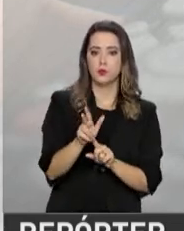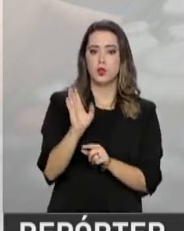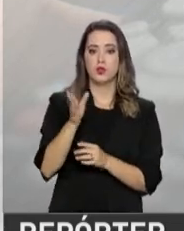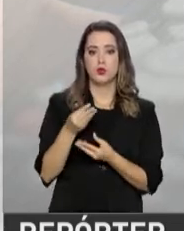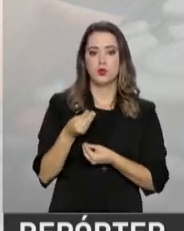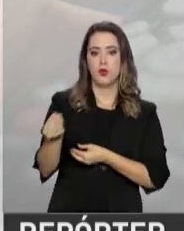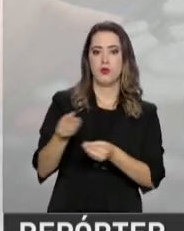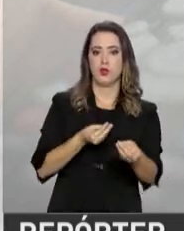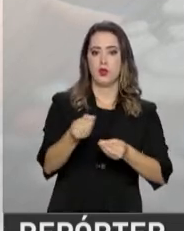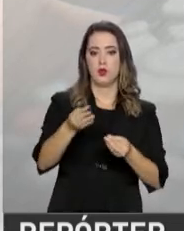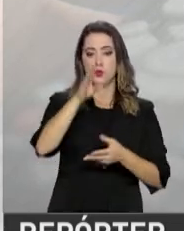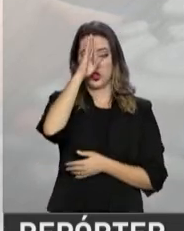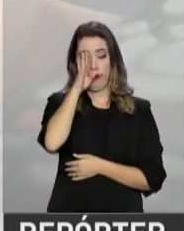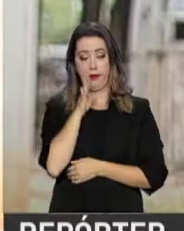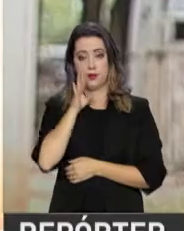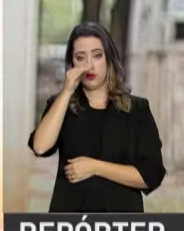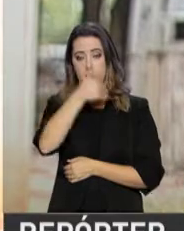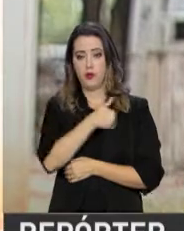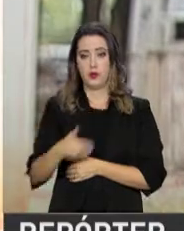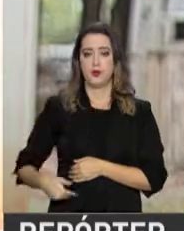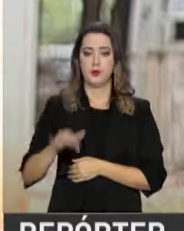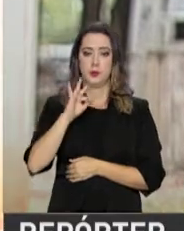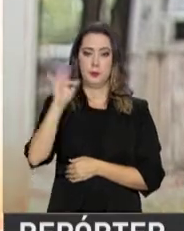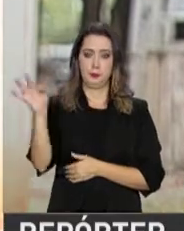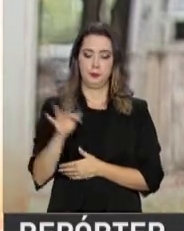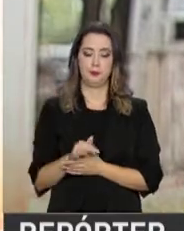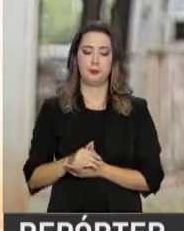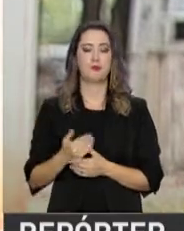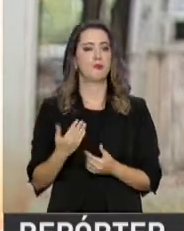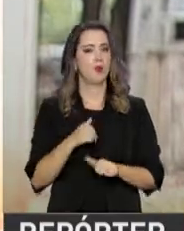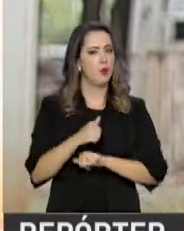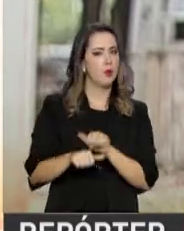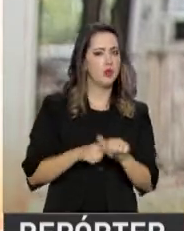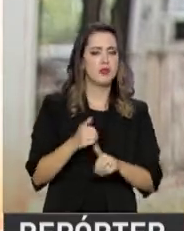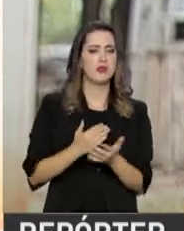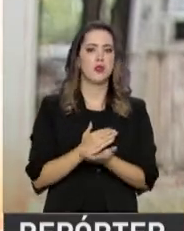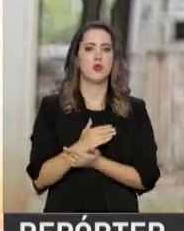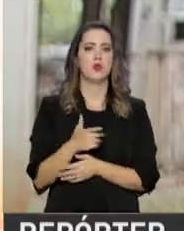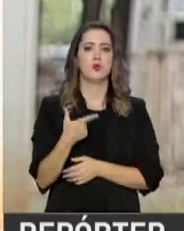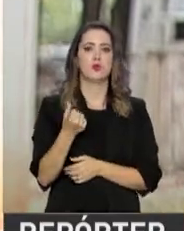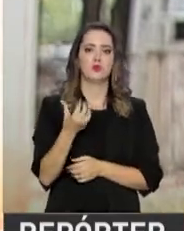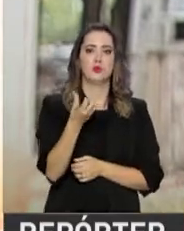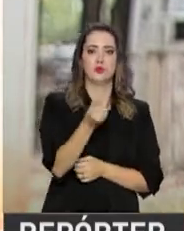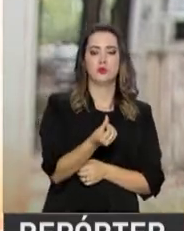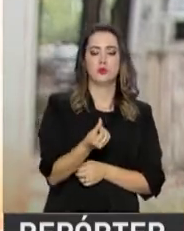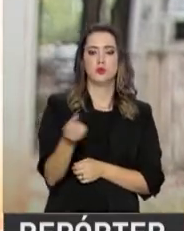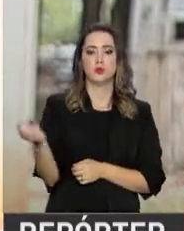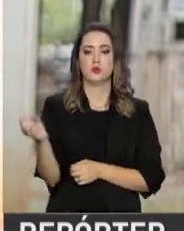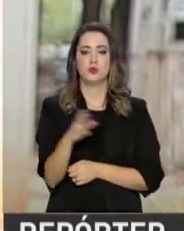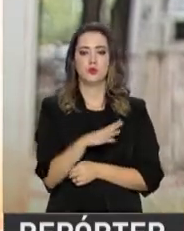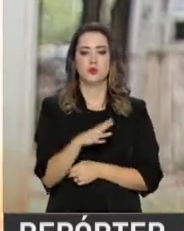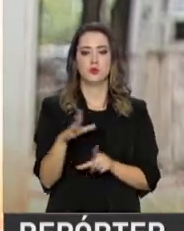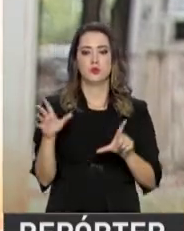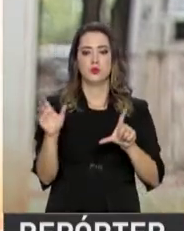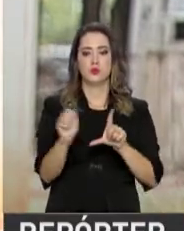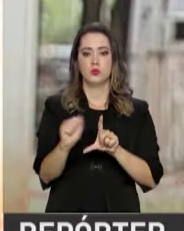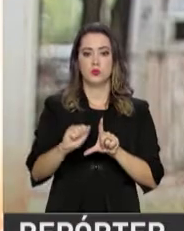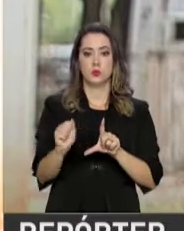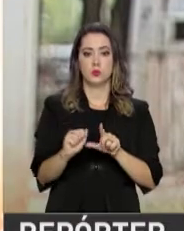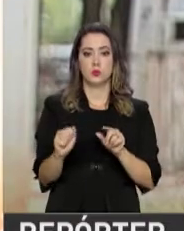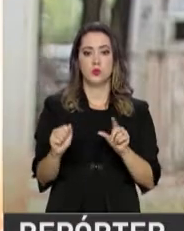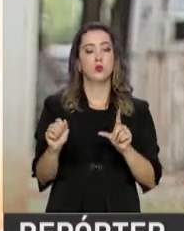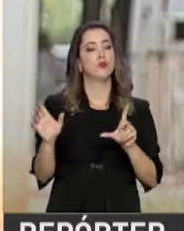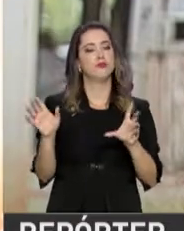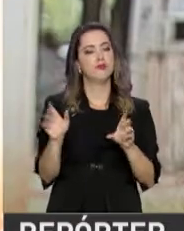nos programas do governo federal o processo de implantação começou em 2016 com os novos desligamentos do